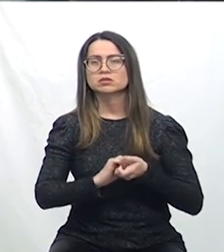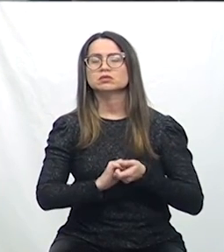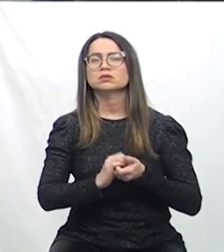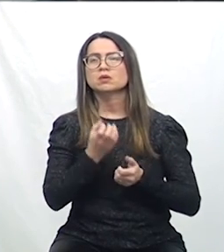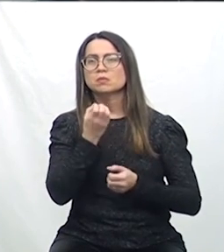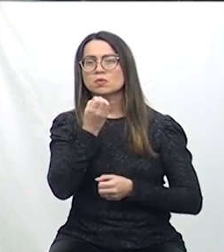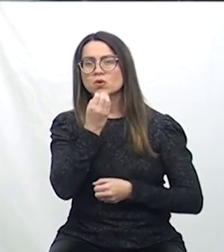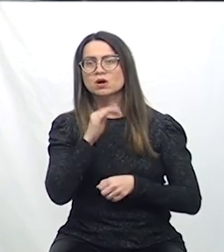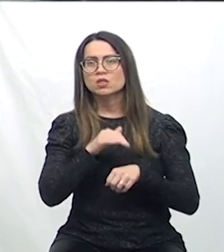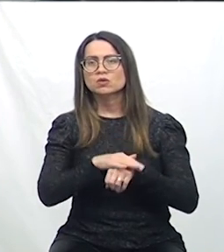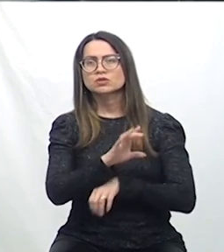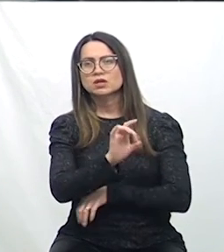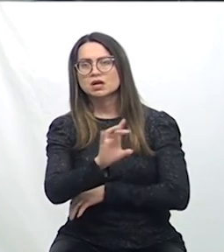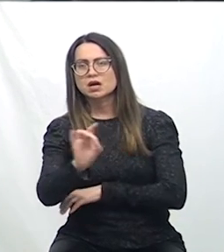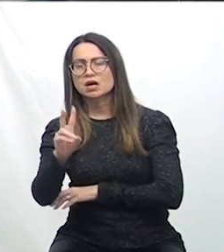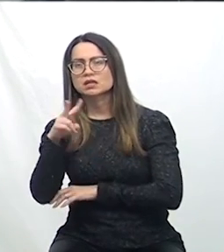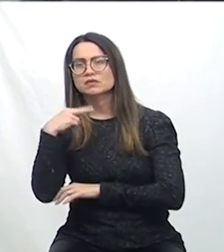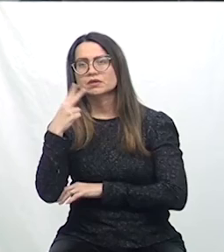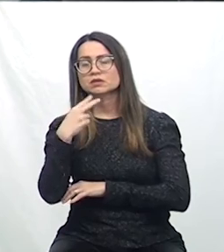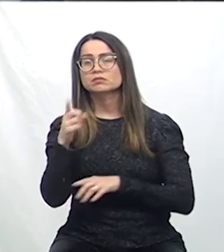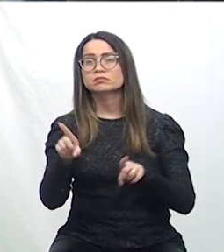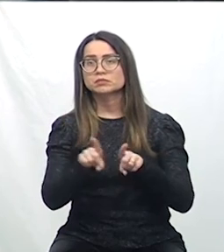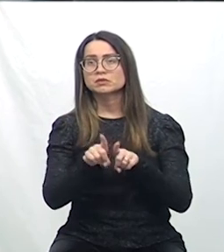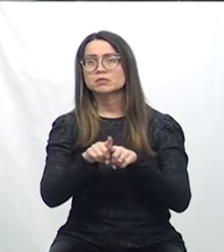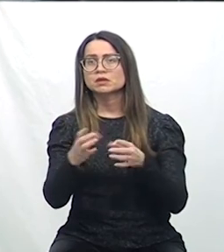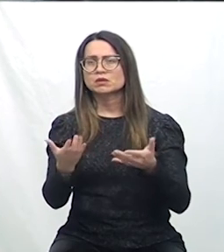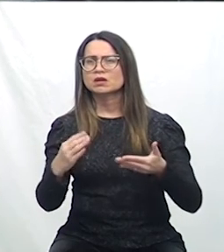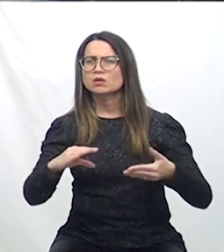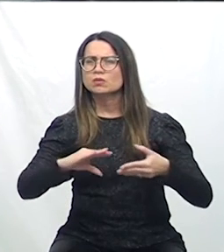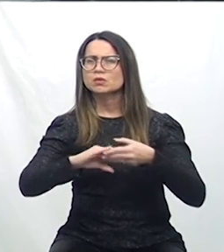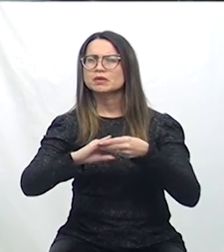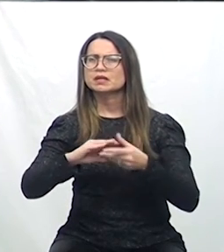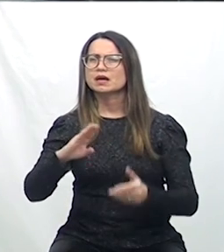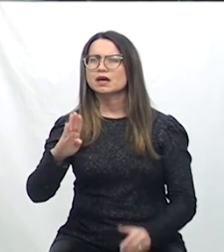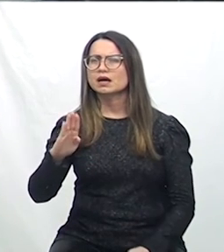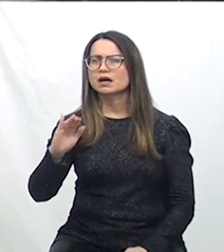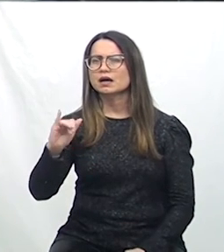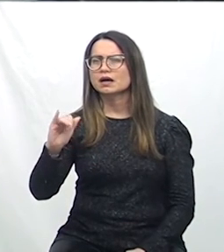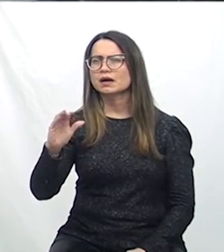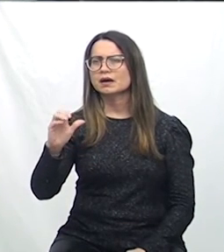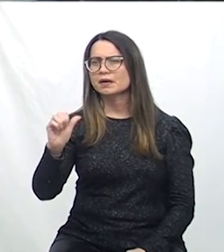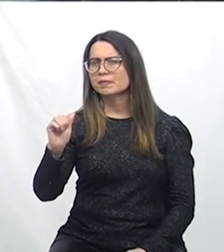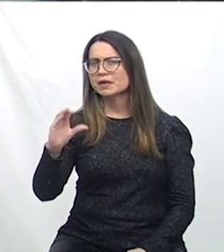todos os vereadores. Cumprimentar a Bianca Dali.